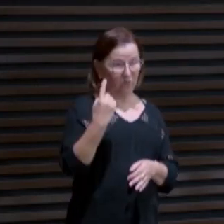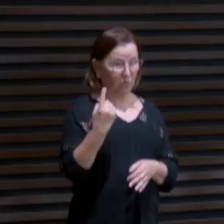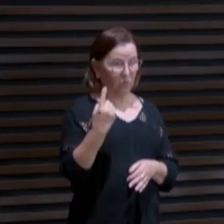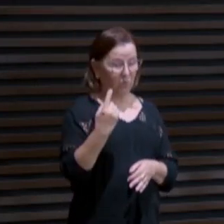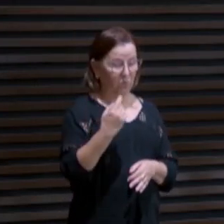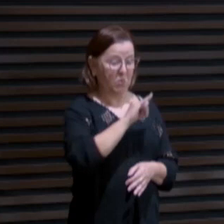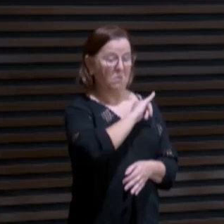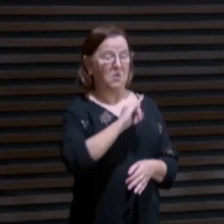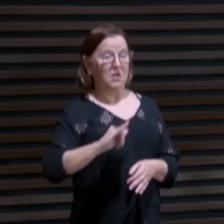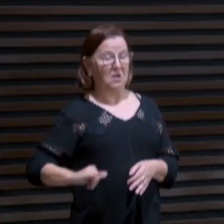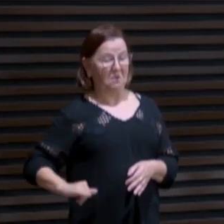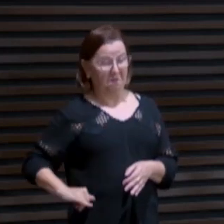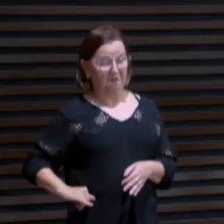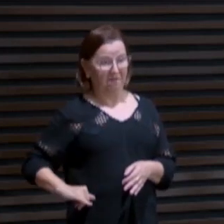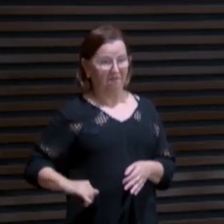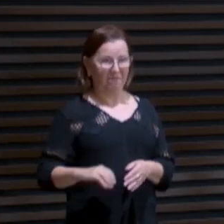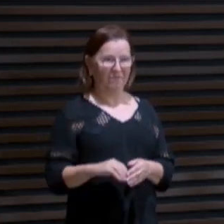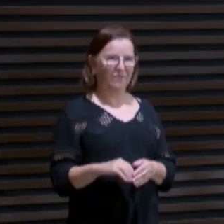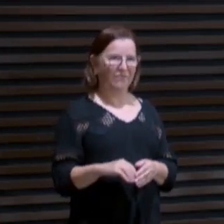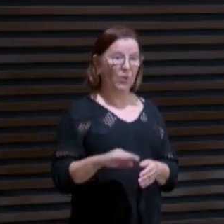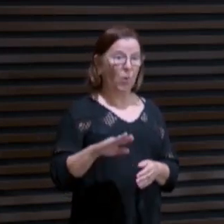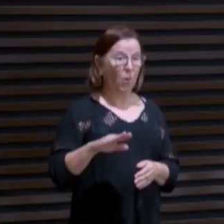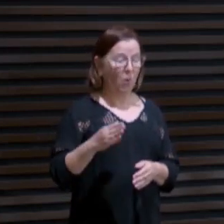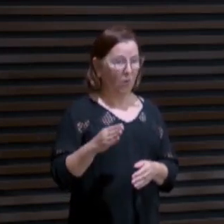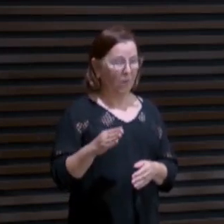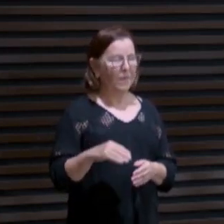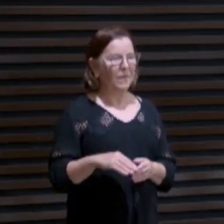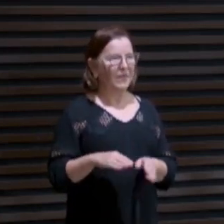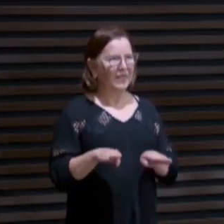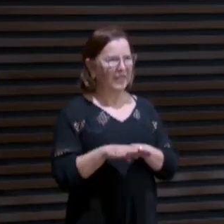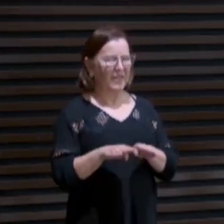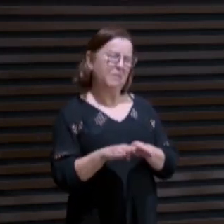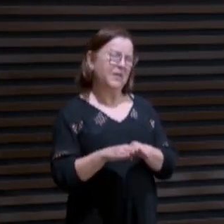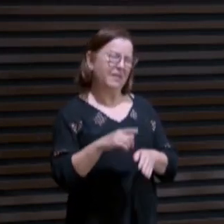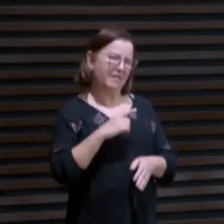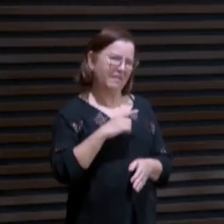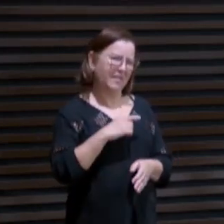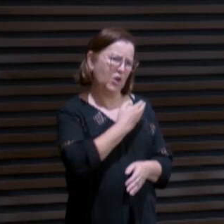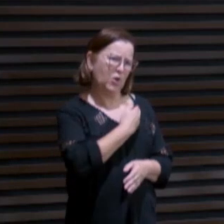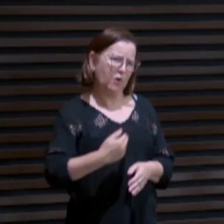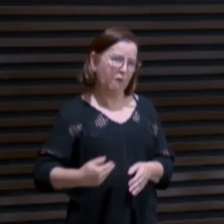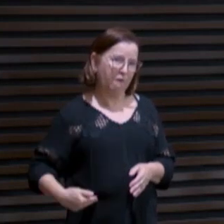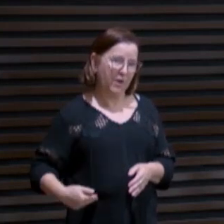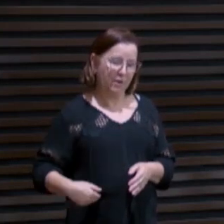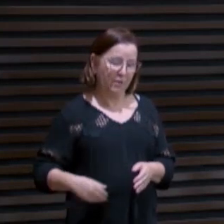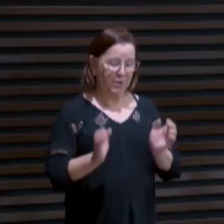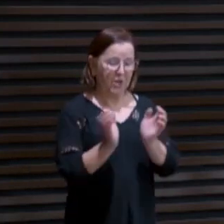plutocracia, o governo dos poderosos, dos ricos, que é o que está